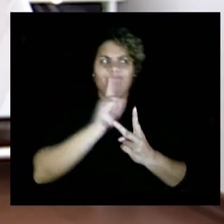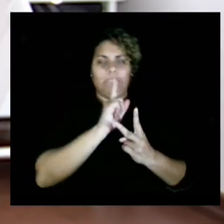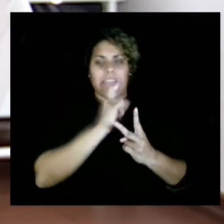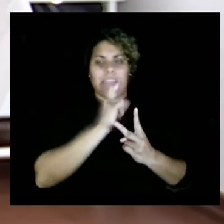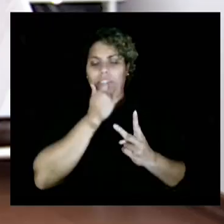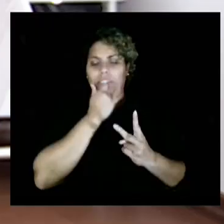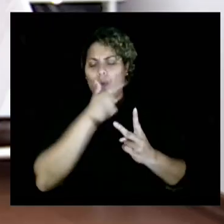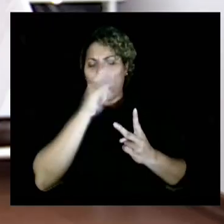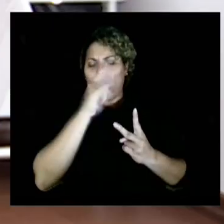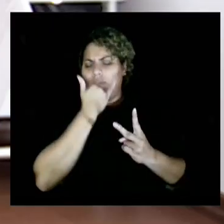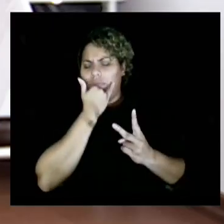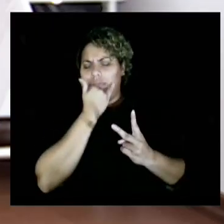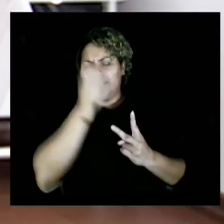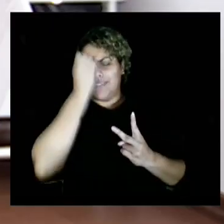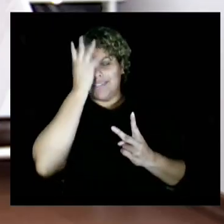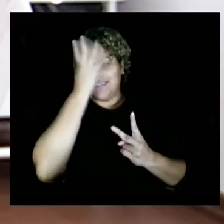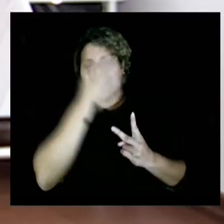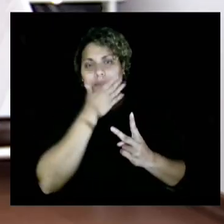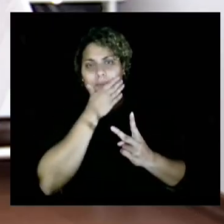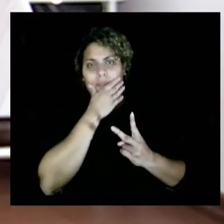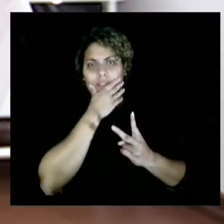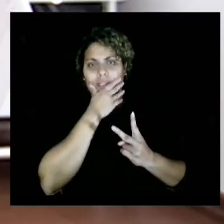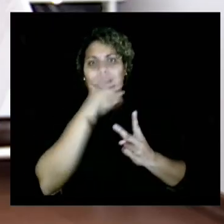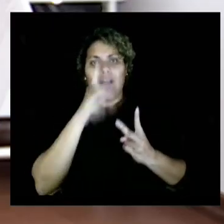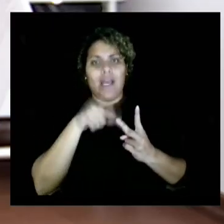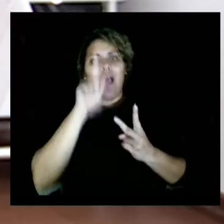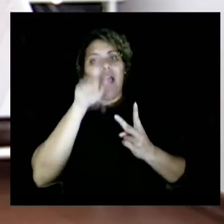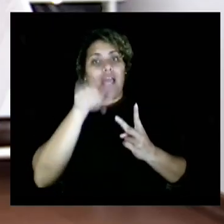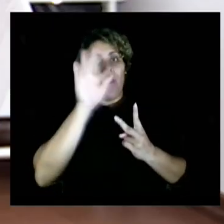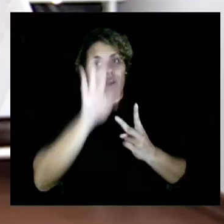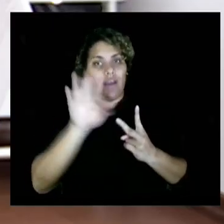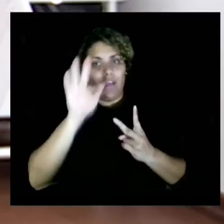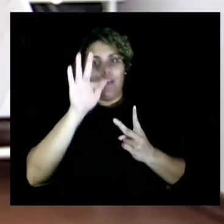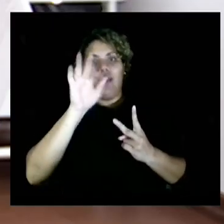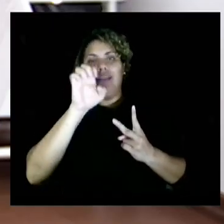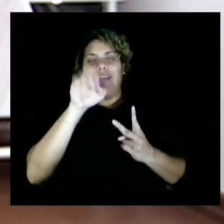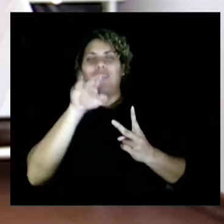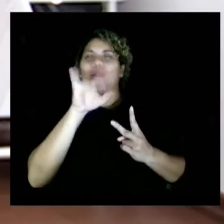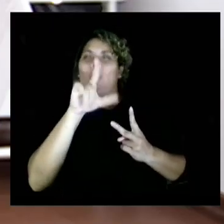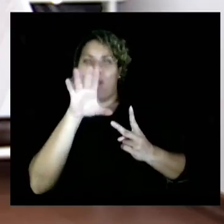tem um nome, gente. Mas é faculdade ou tecnólogo? É tecnólogo. Ah, tá. É